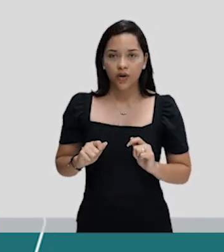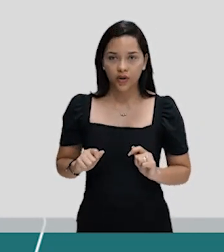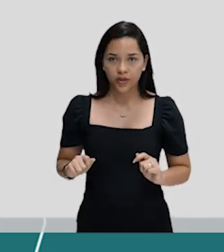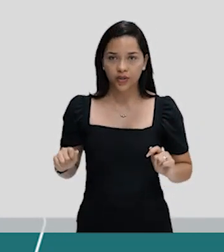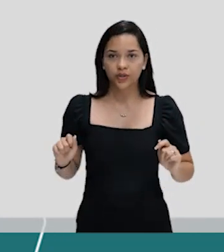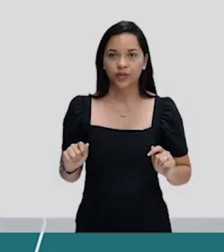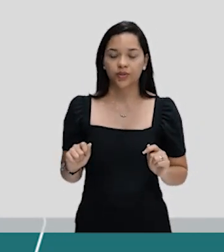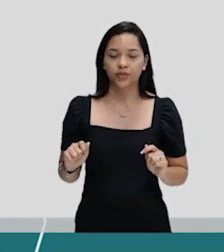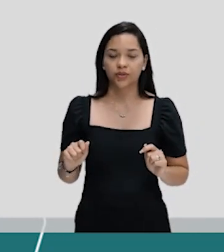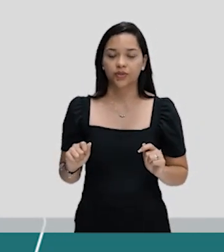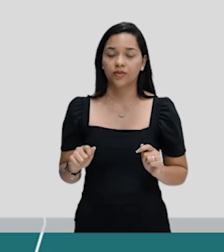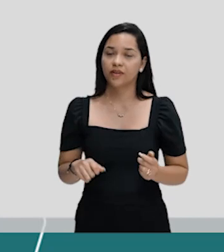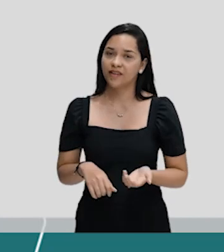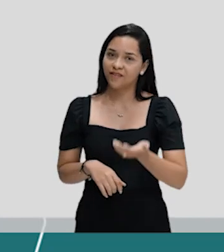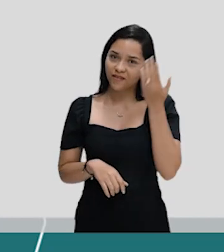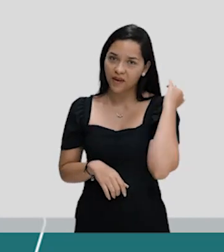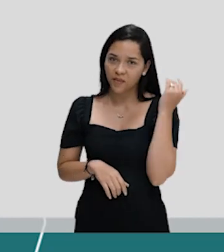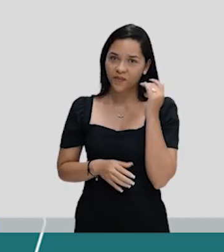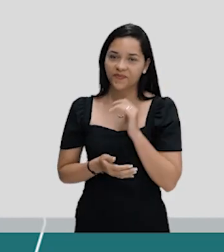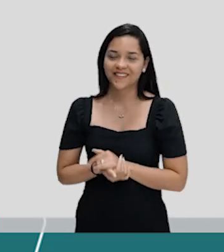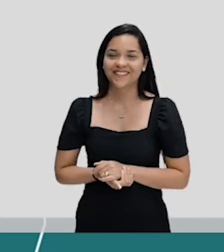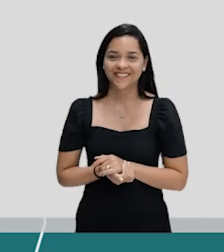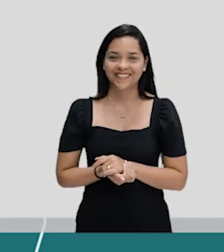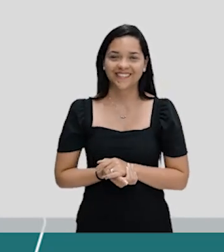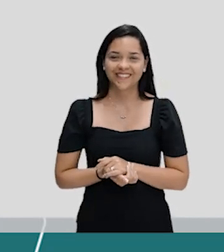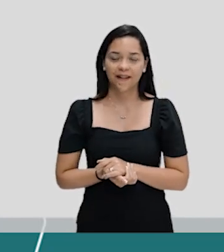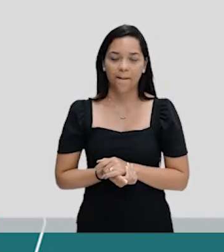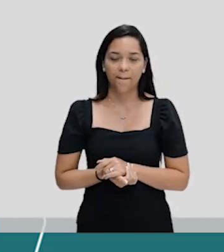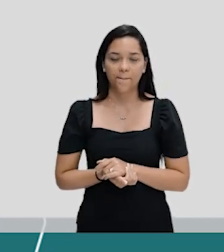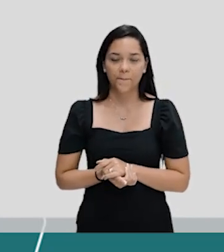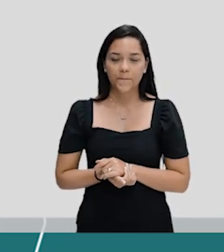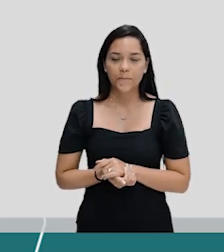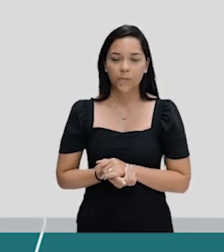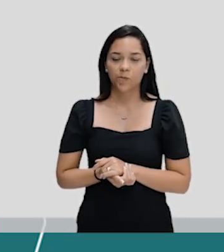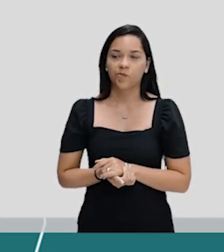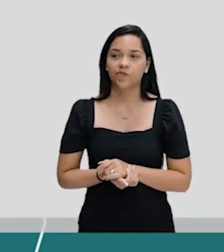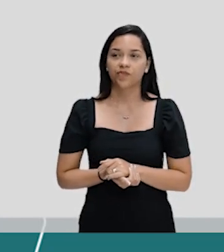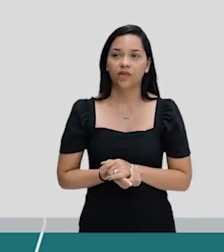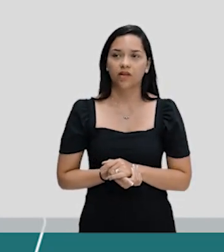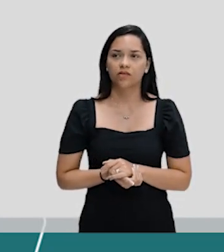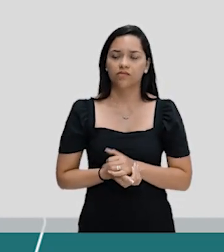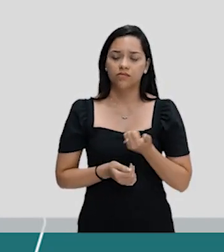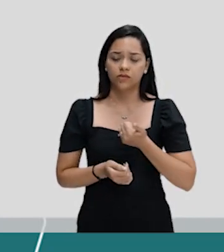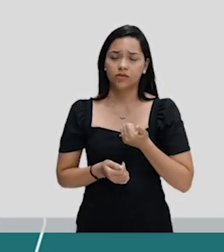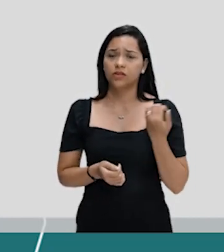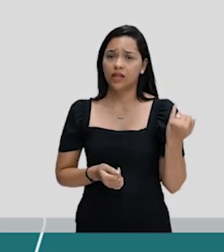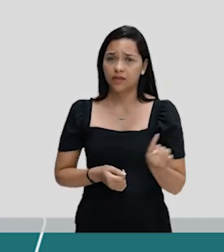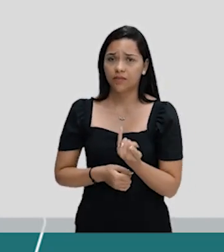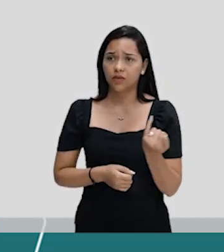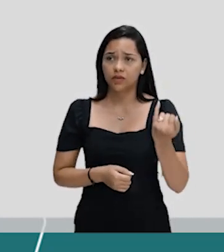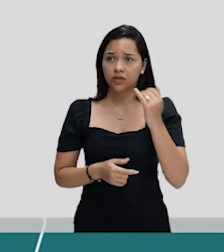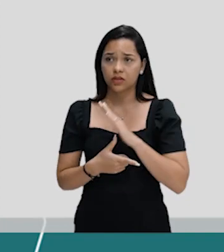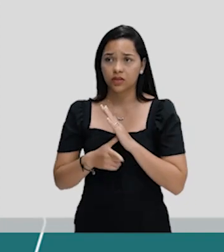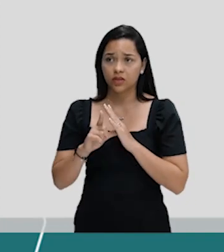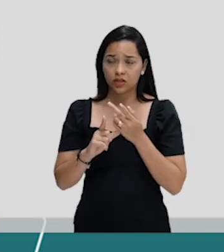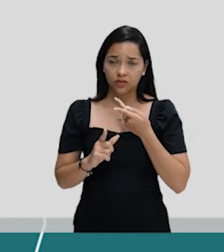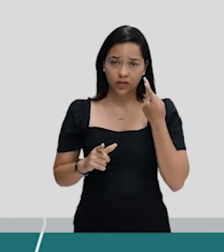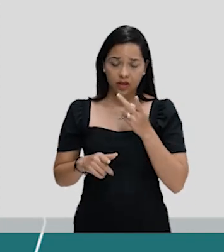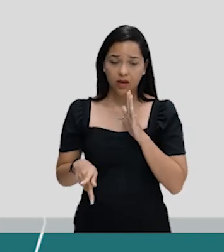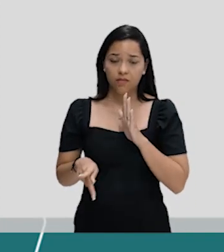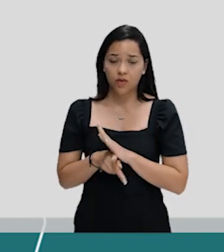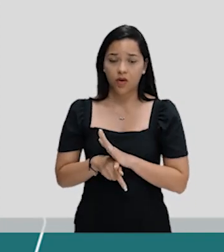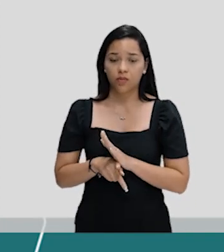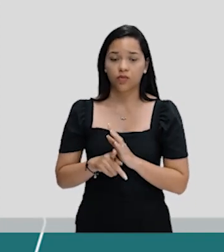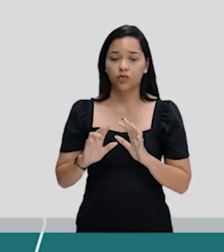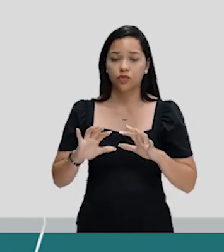respirou, oxigenou e vamos para cima porque é sucesso. Gente, primeira coisa importante, antes de falarmos sobre os blocos